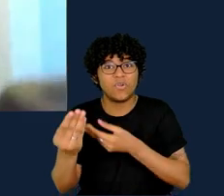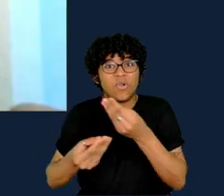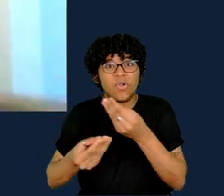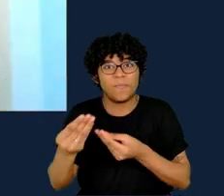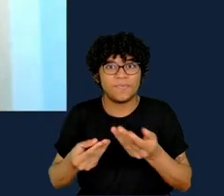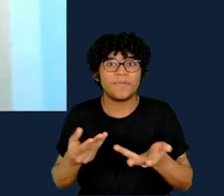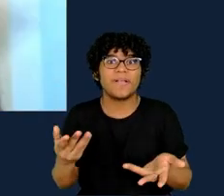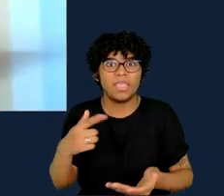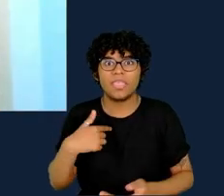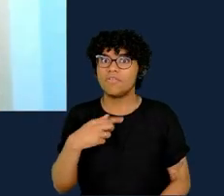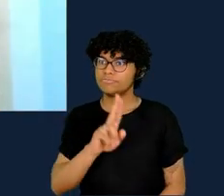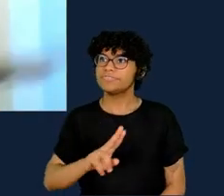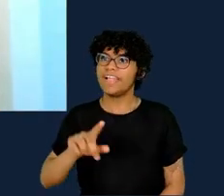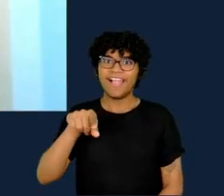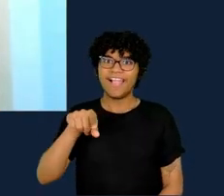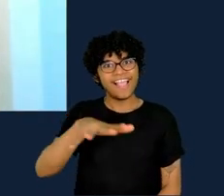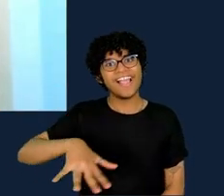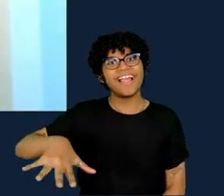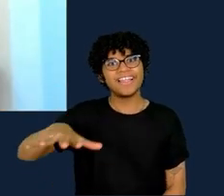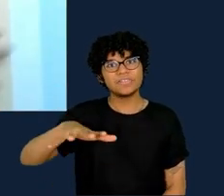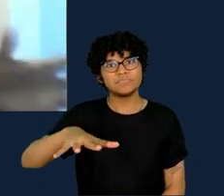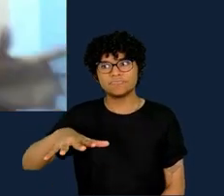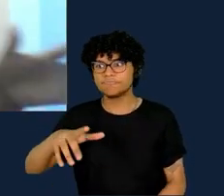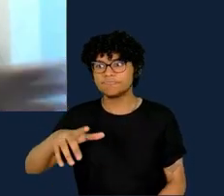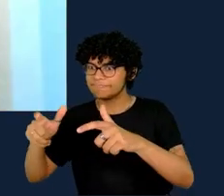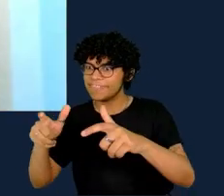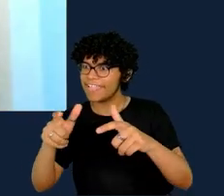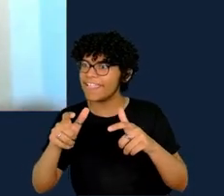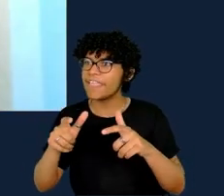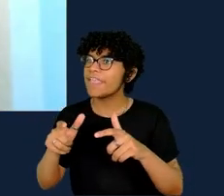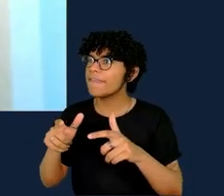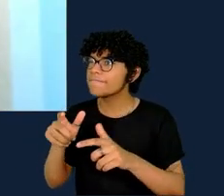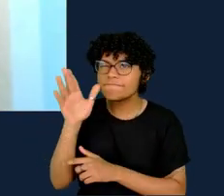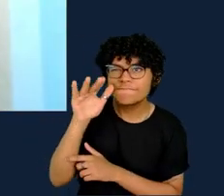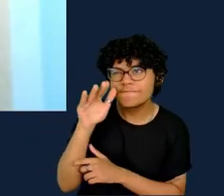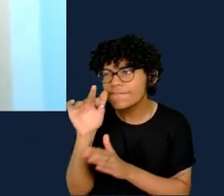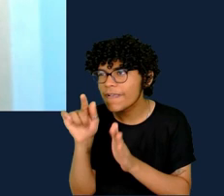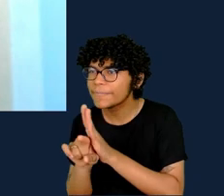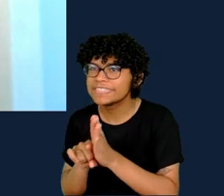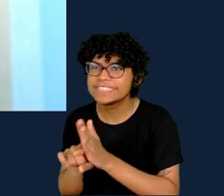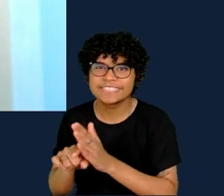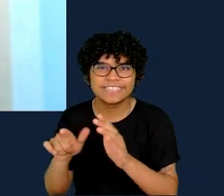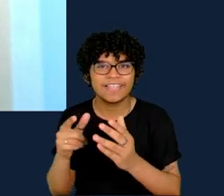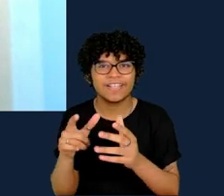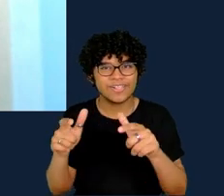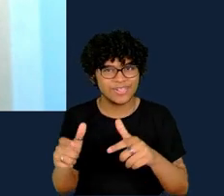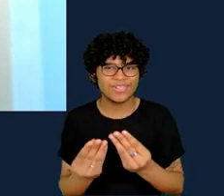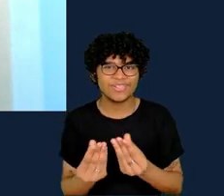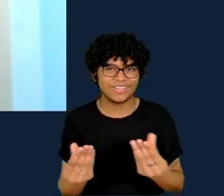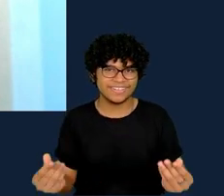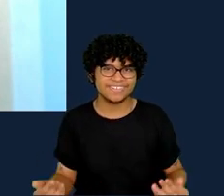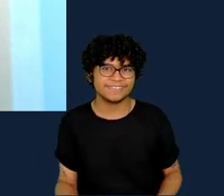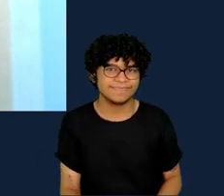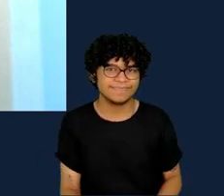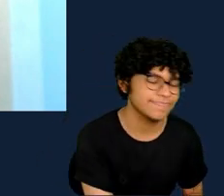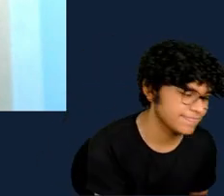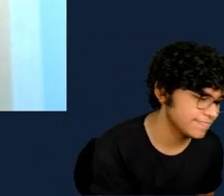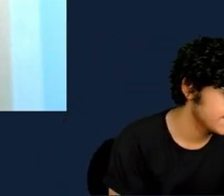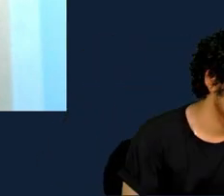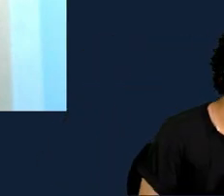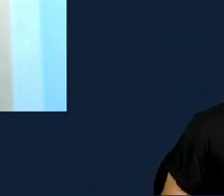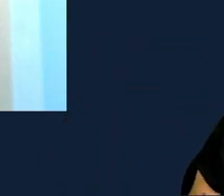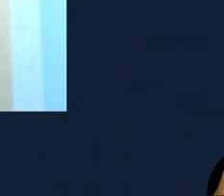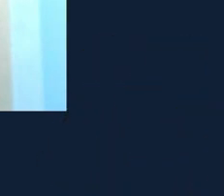para fazer o mapeamento do que tem naquele território. Deixa eu levar sua pergunta, então, aqui para a Laura e para o Cleiton. Como é